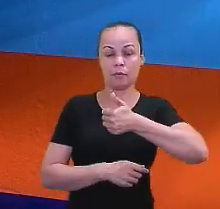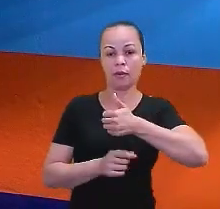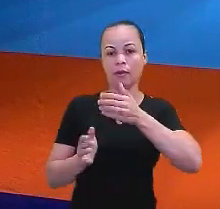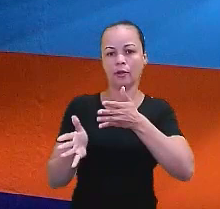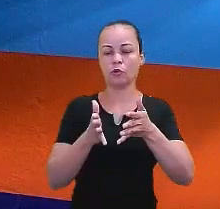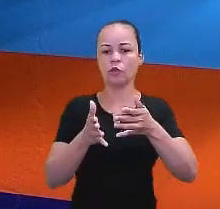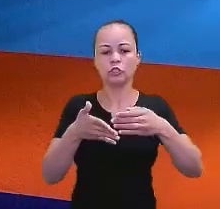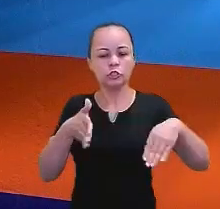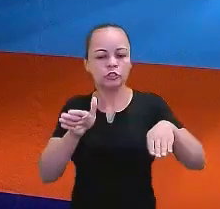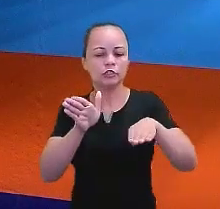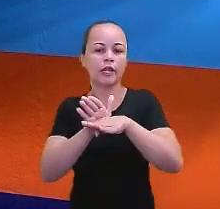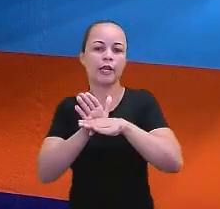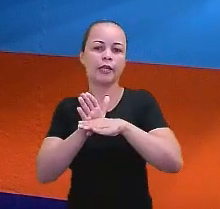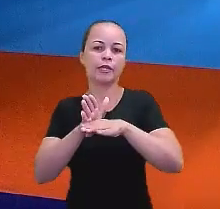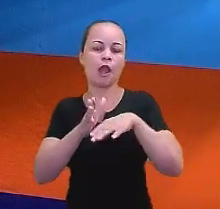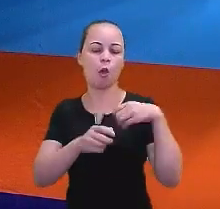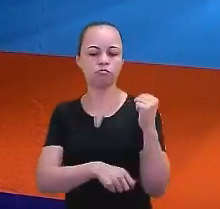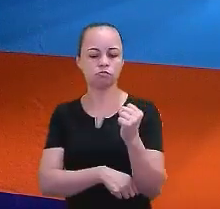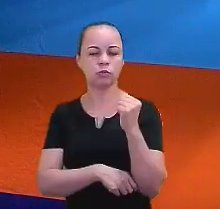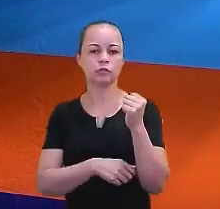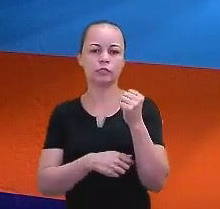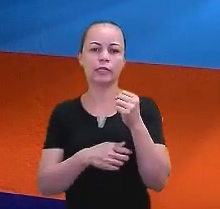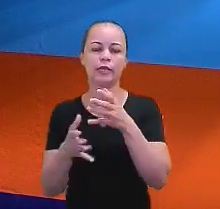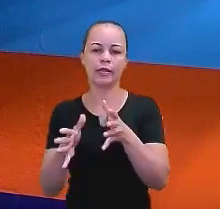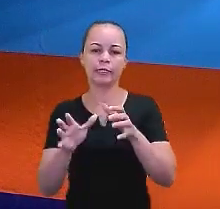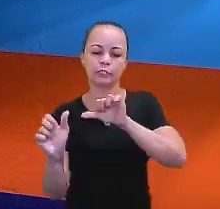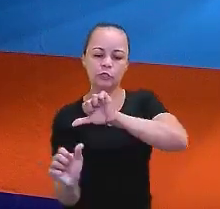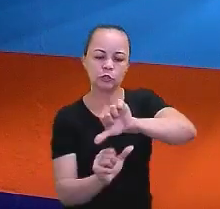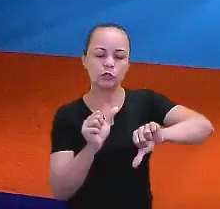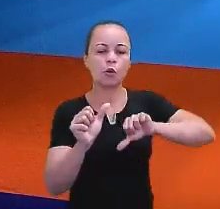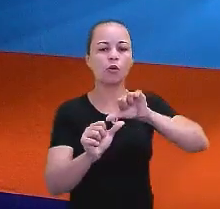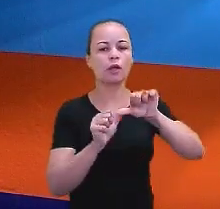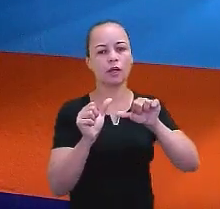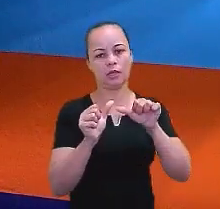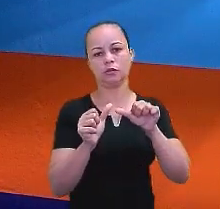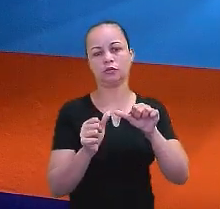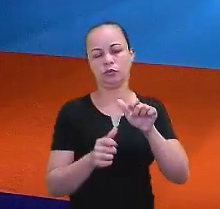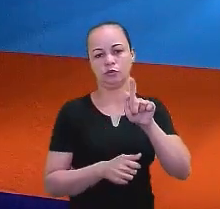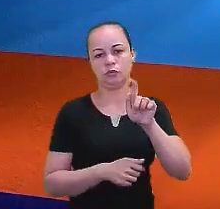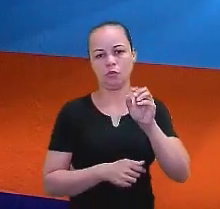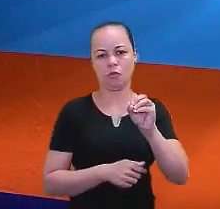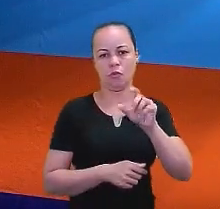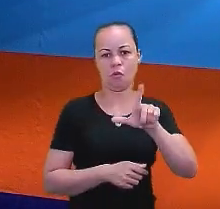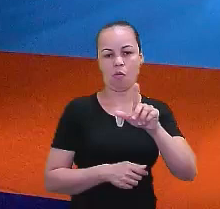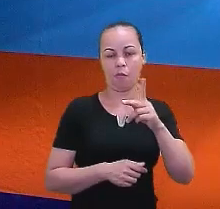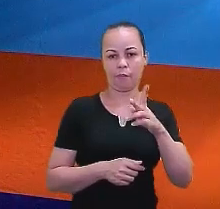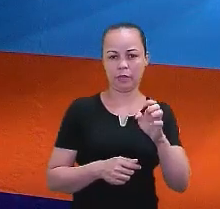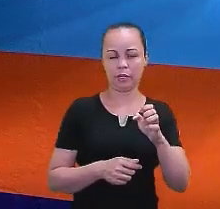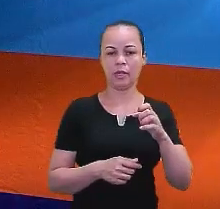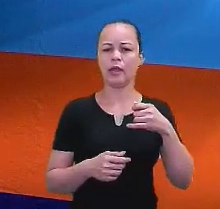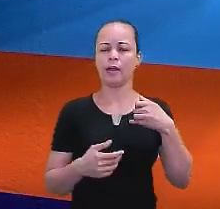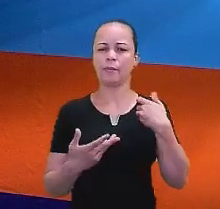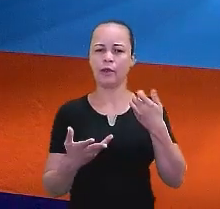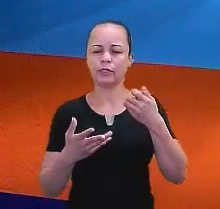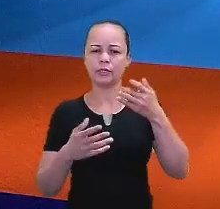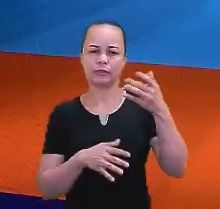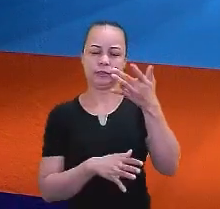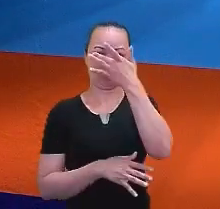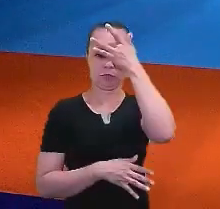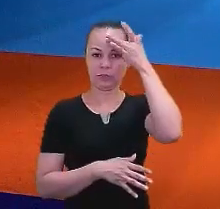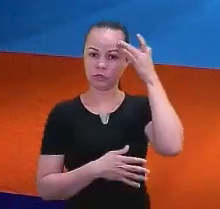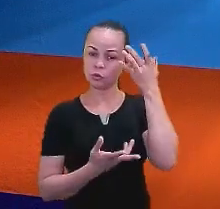poder, aí vai ter o golpe da maioridade trocando a maioridade penal para que ele